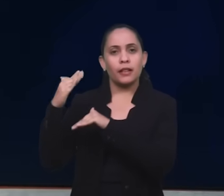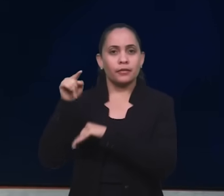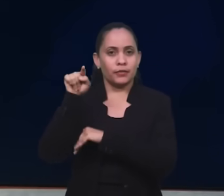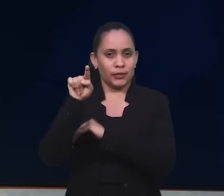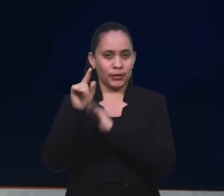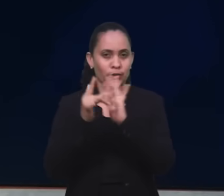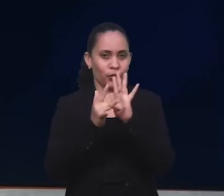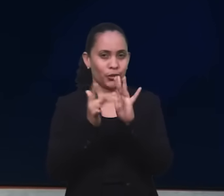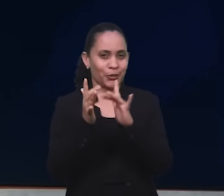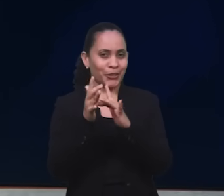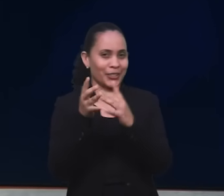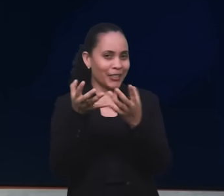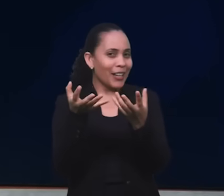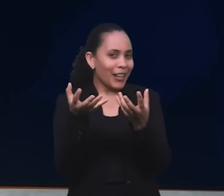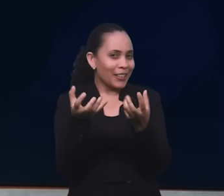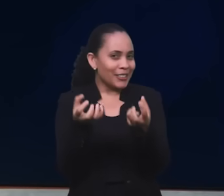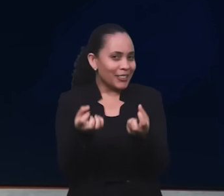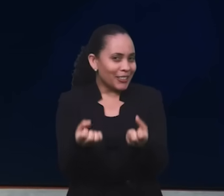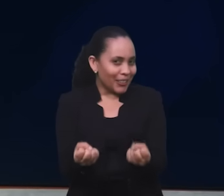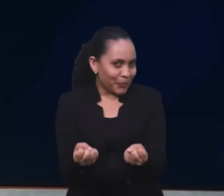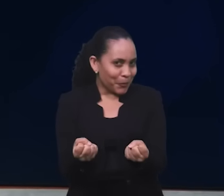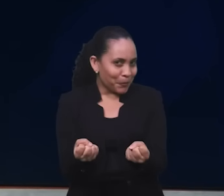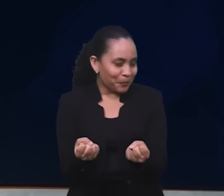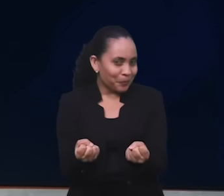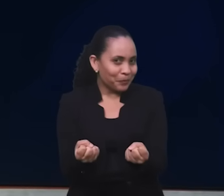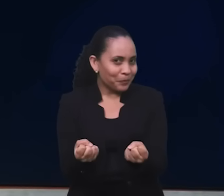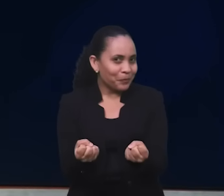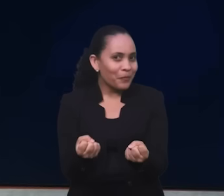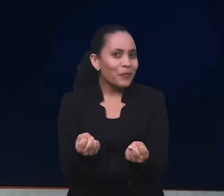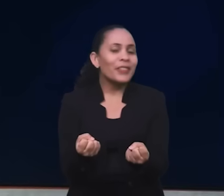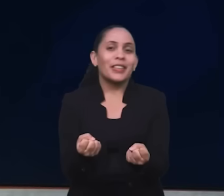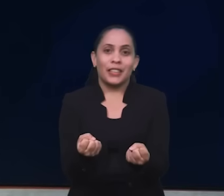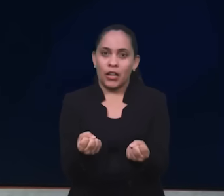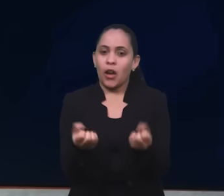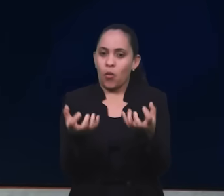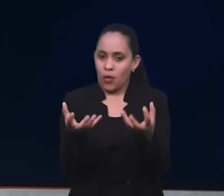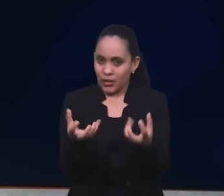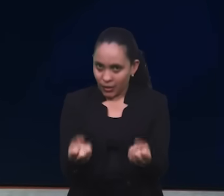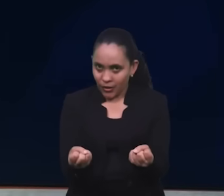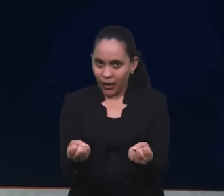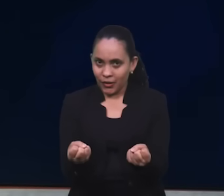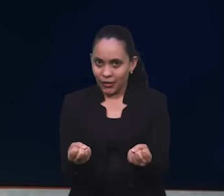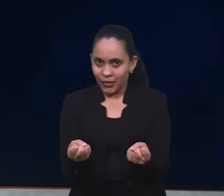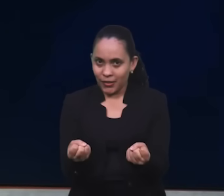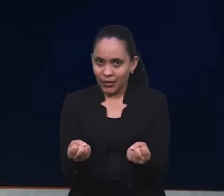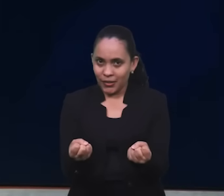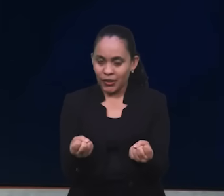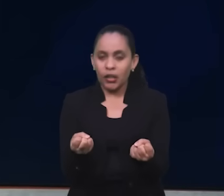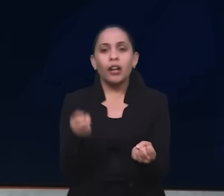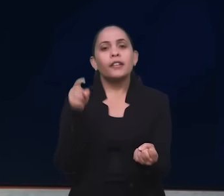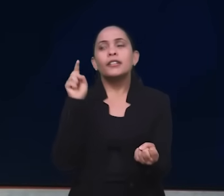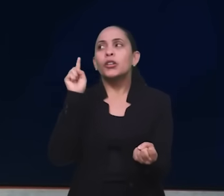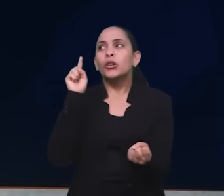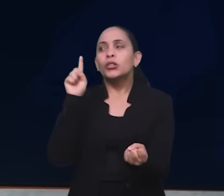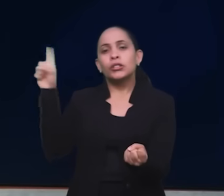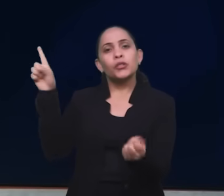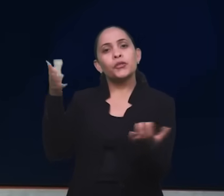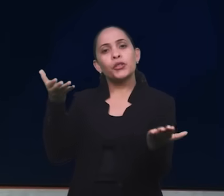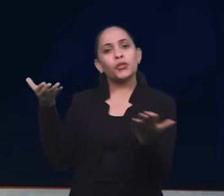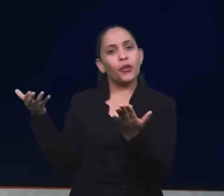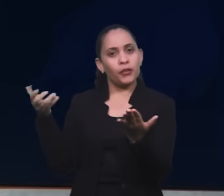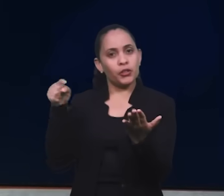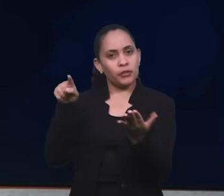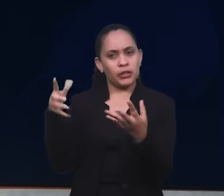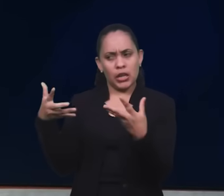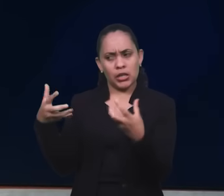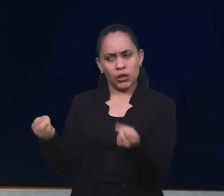Ao aceitar, você está ali o ato de aceitar o convite. Como que